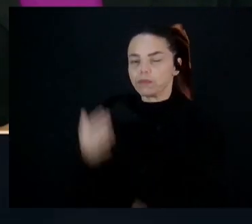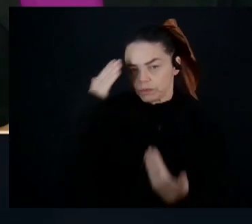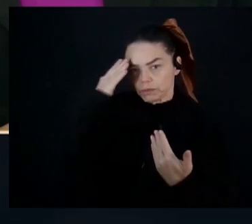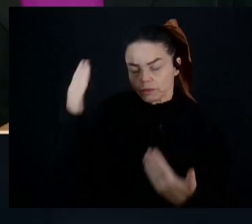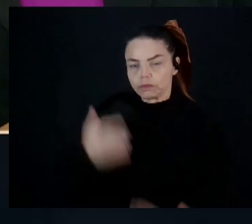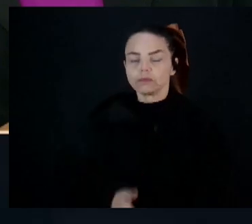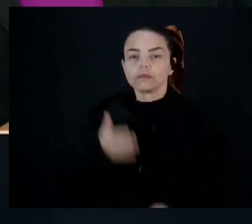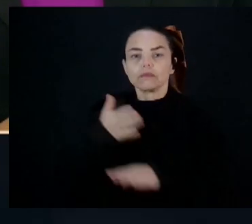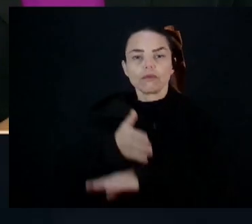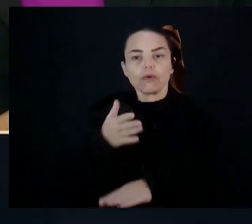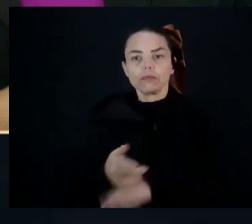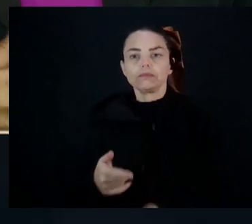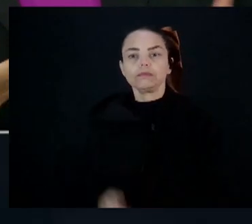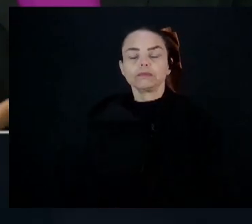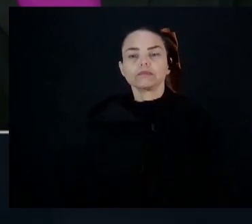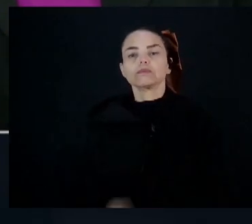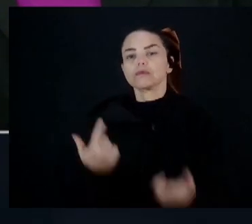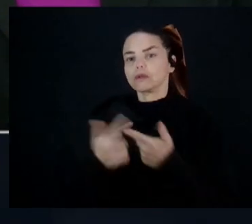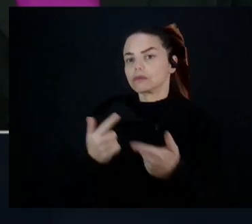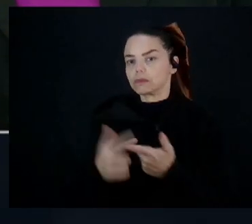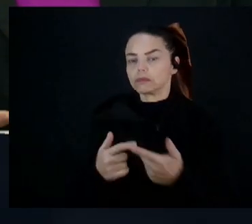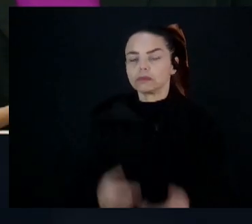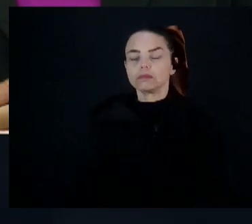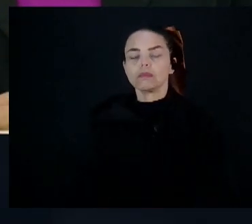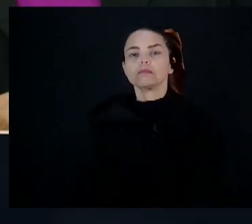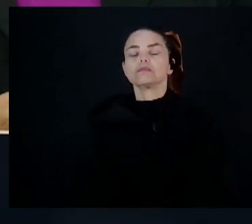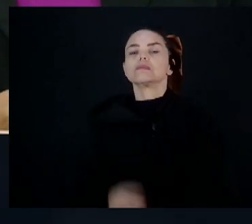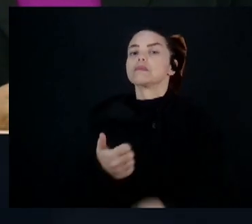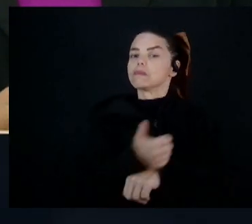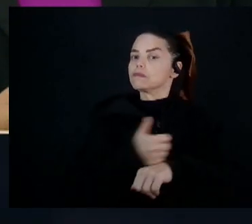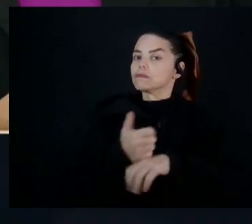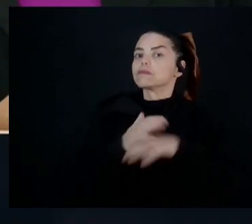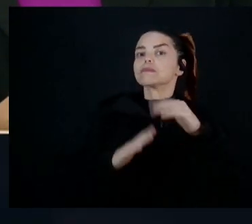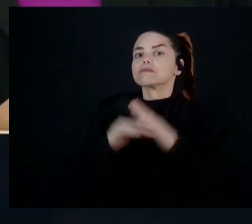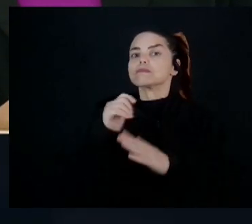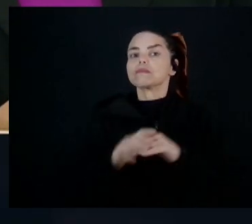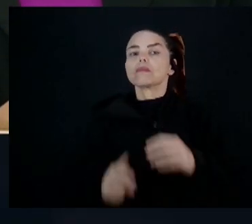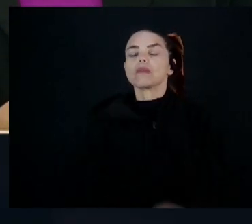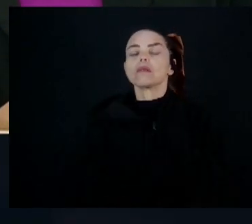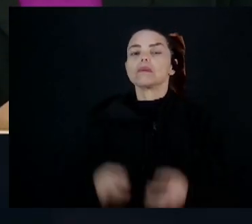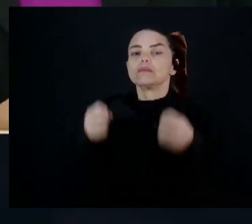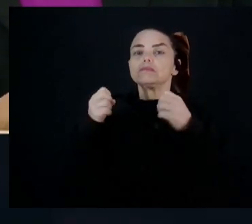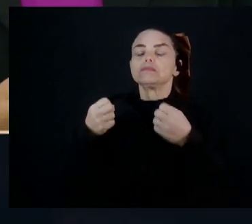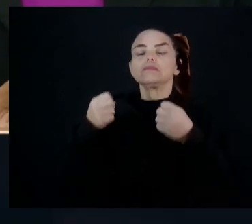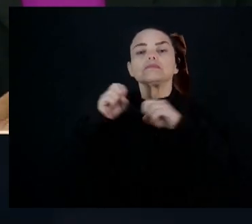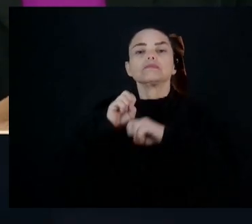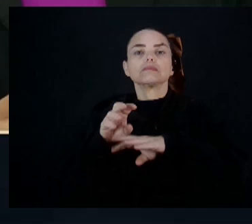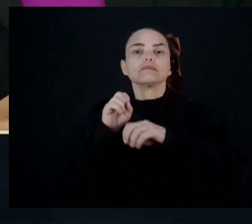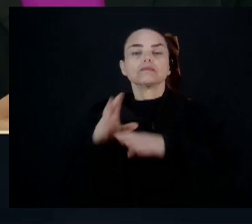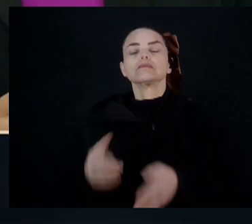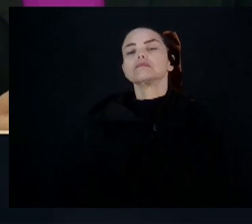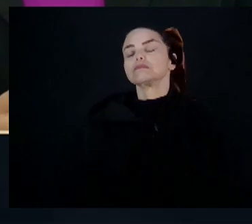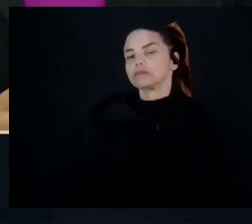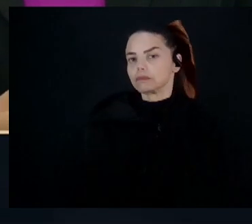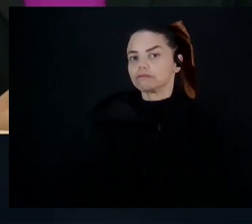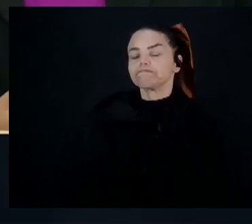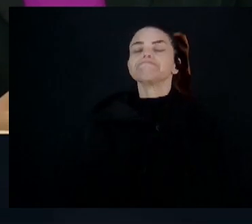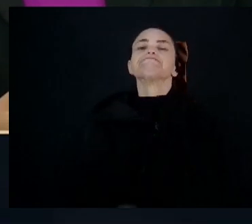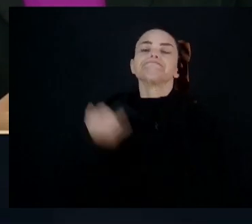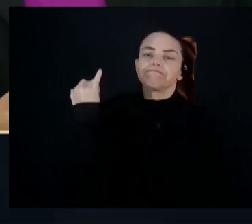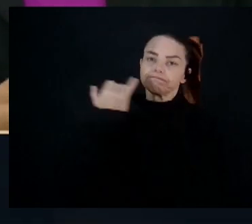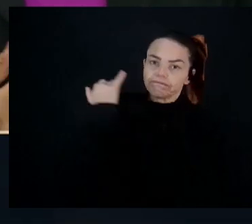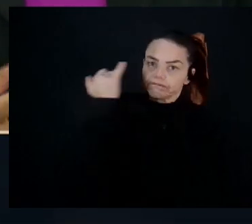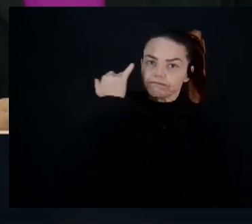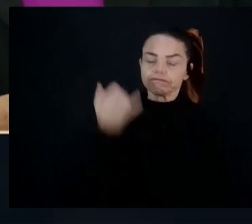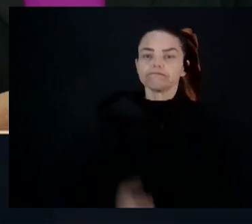de vocês aqui, porque são especialistas, né? E trazem para a gente uma orientação de algo que para a gente